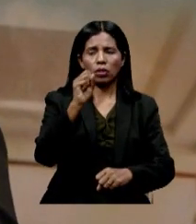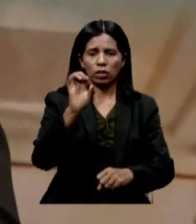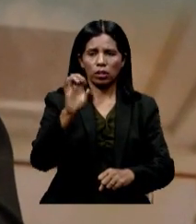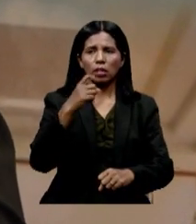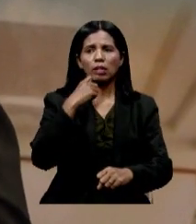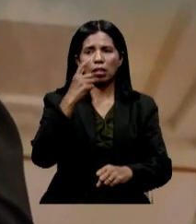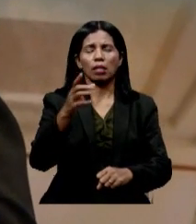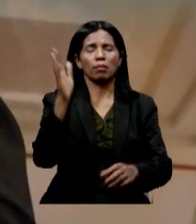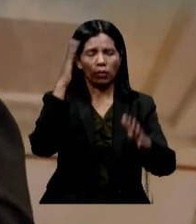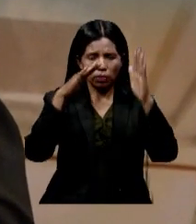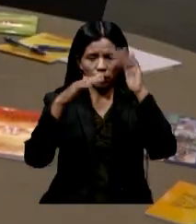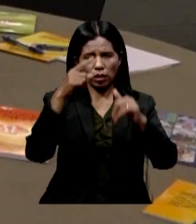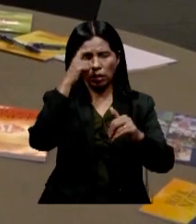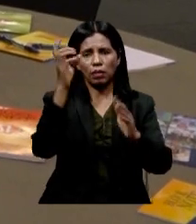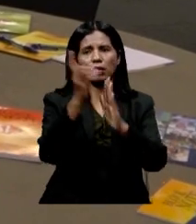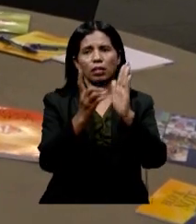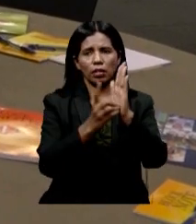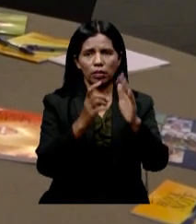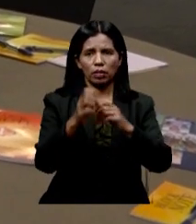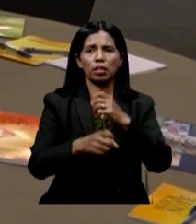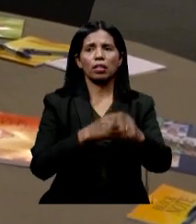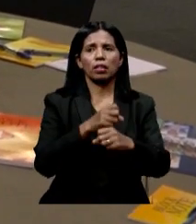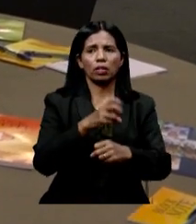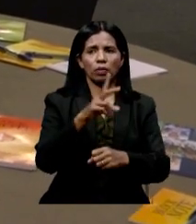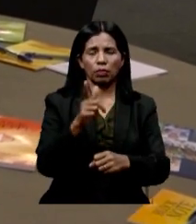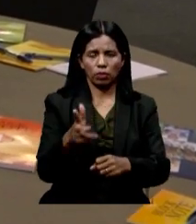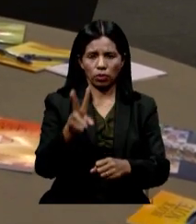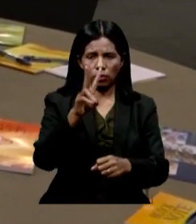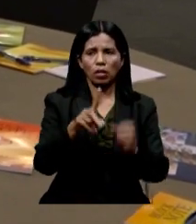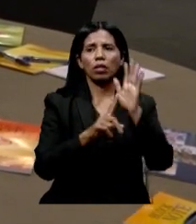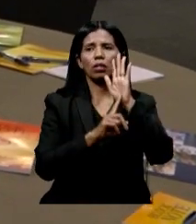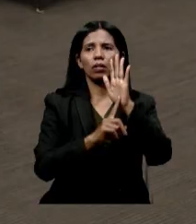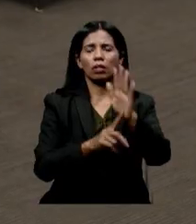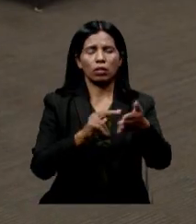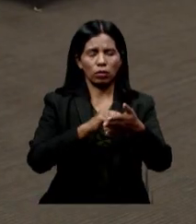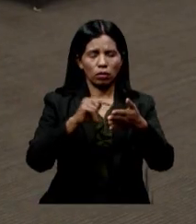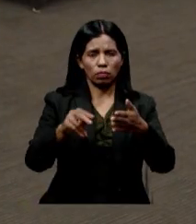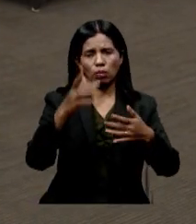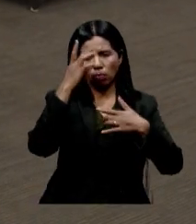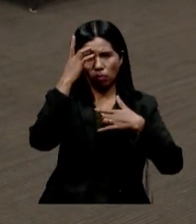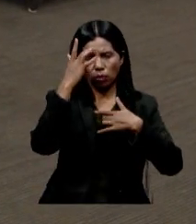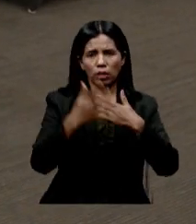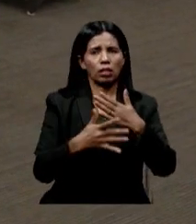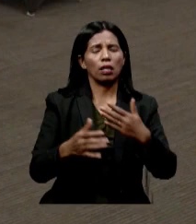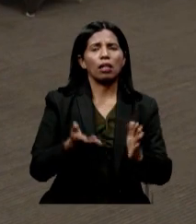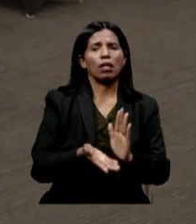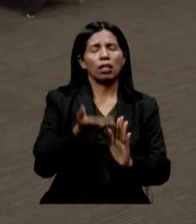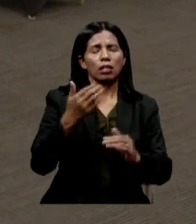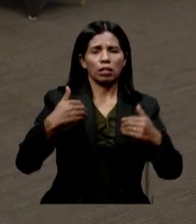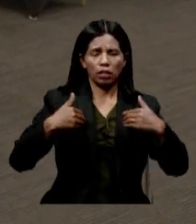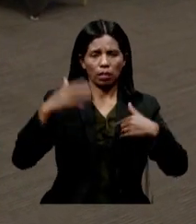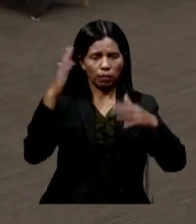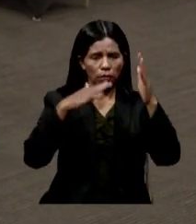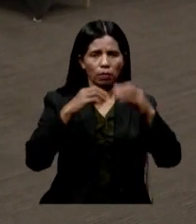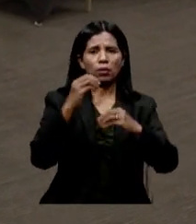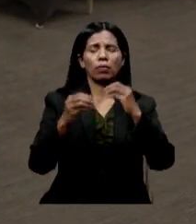reconhece problema, né? Tamba dado se atina rihun rua ronulu resin rua tudo, número hepatitis A, mas bem se ia problema com o